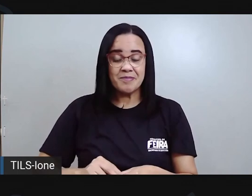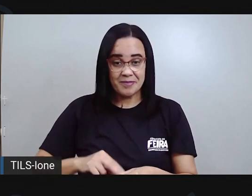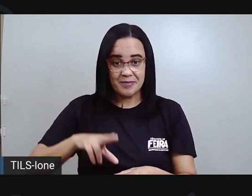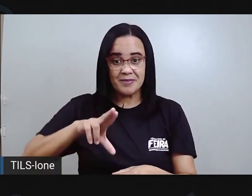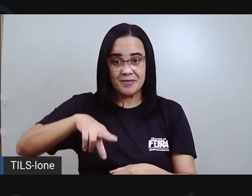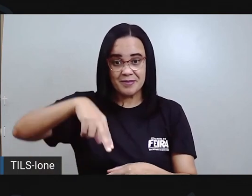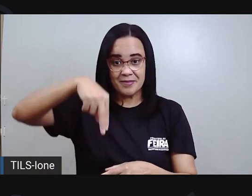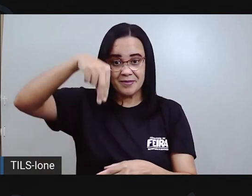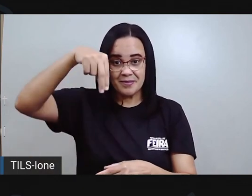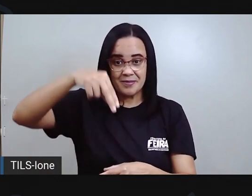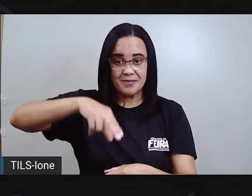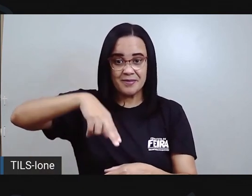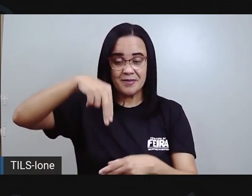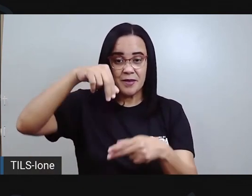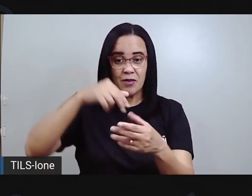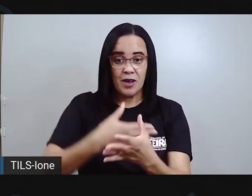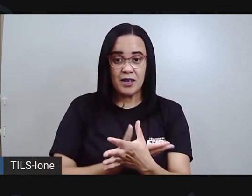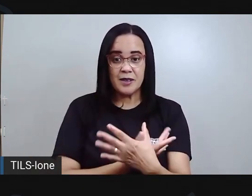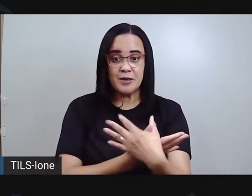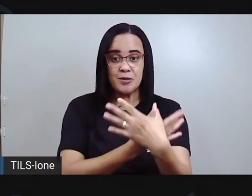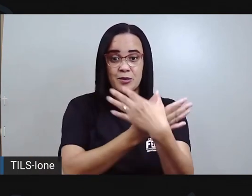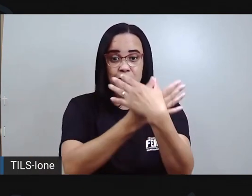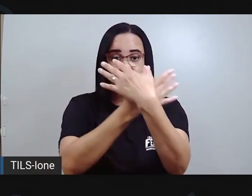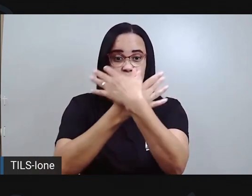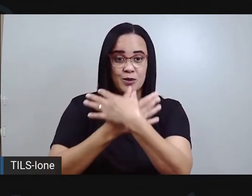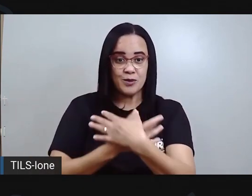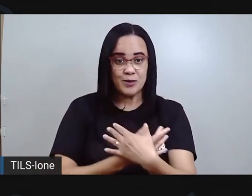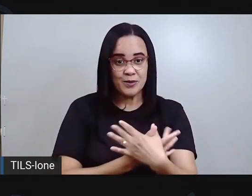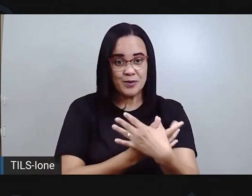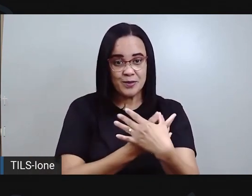segurar a nossa borboleta.